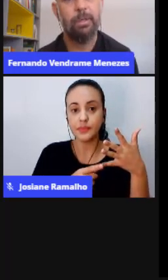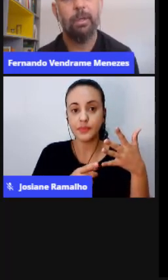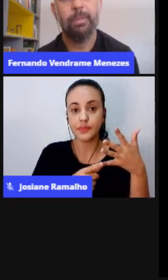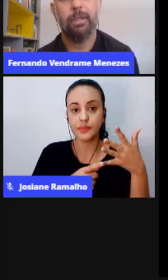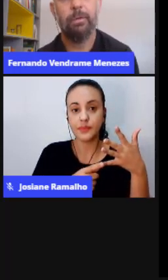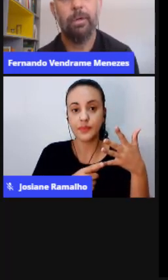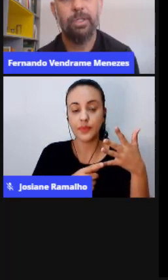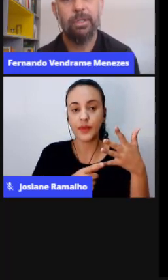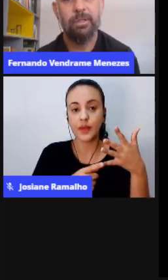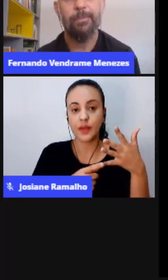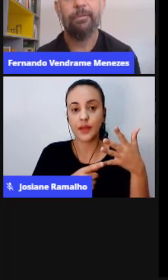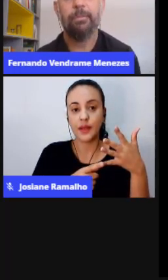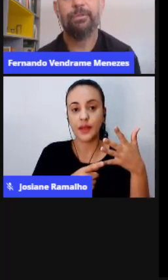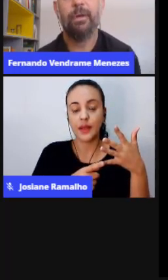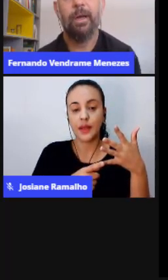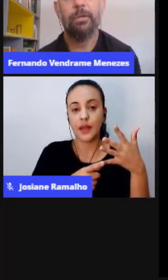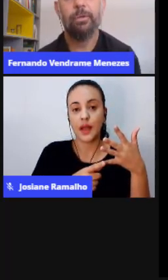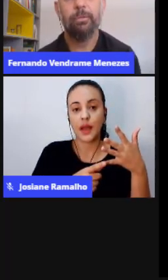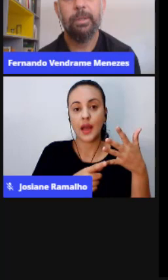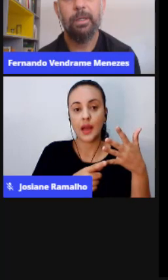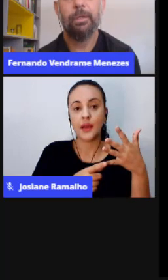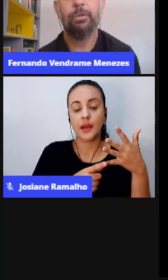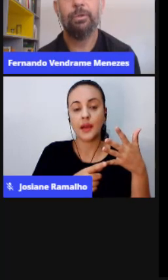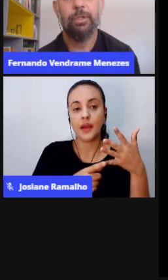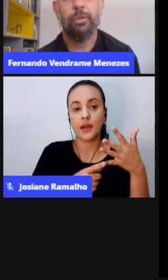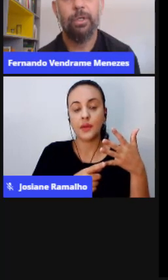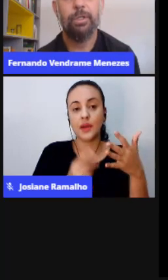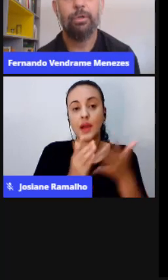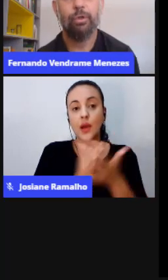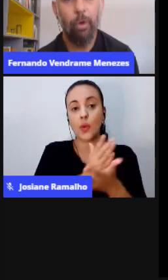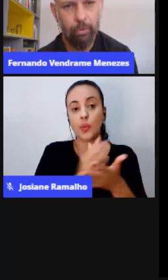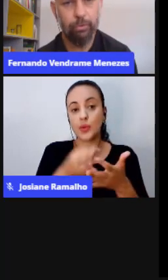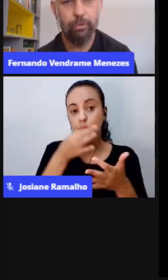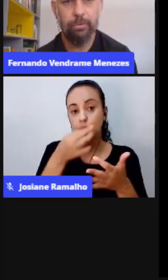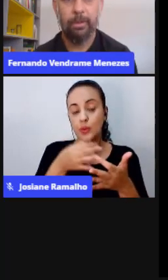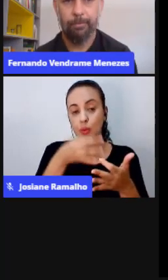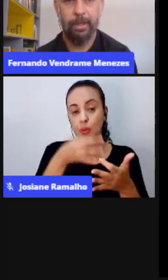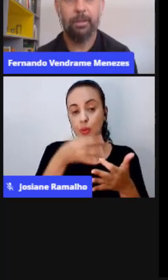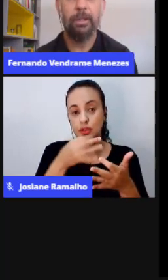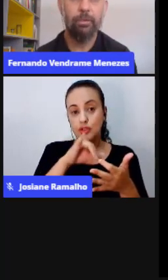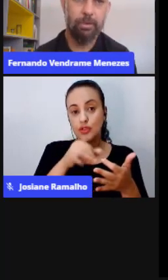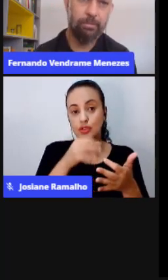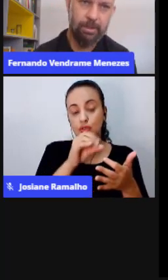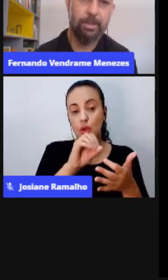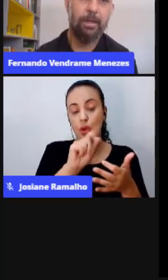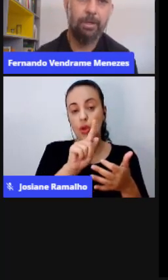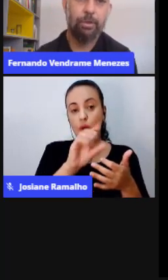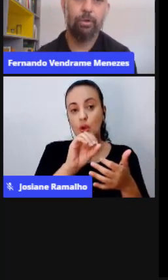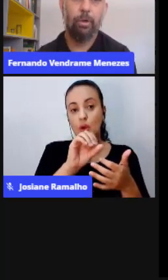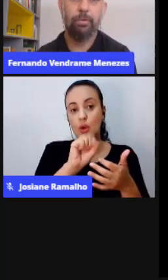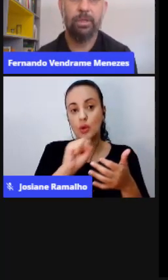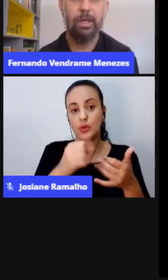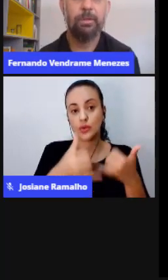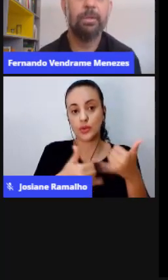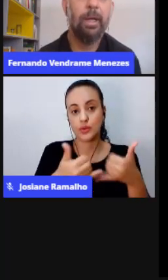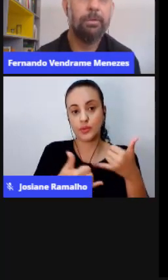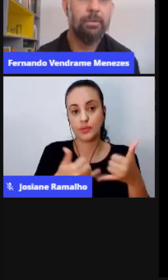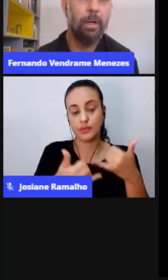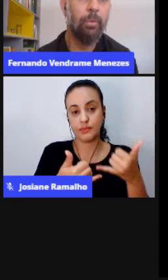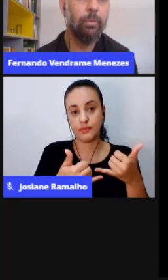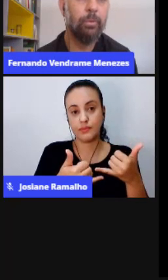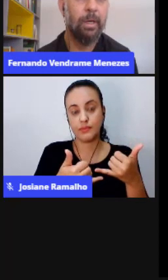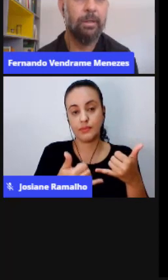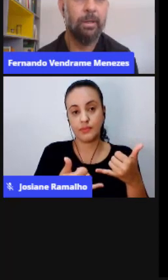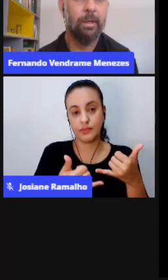Reflexões Pedagógicas, vamos falar sobre sugestões de jogos, que não são necessariamente jogos